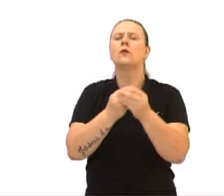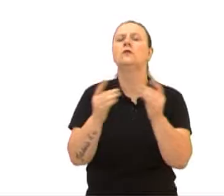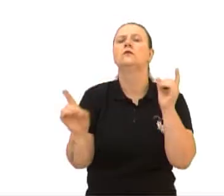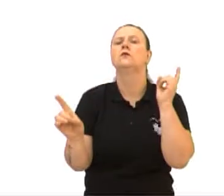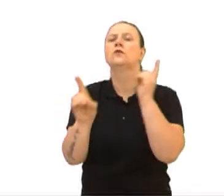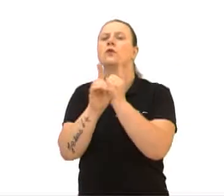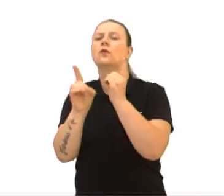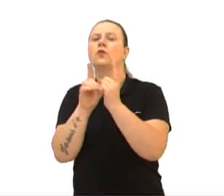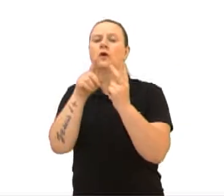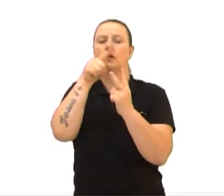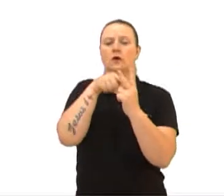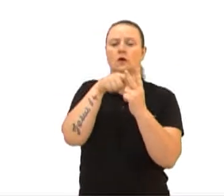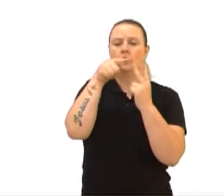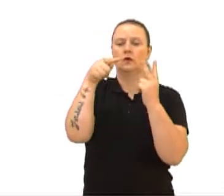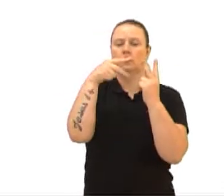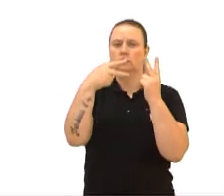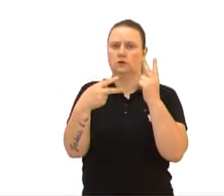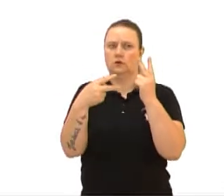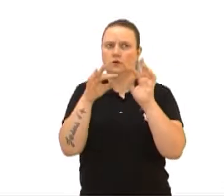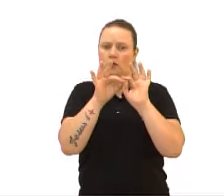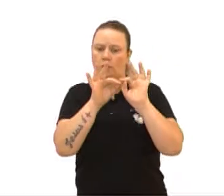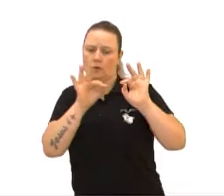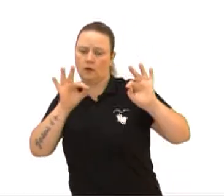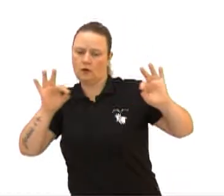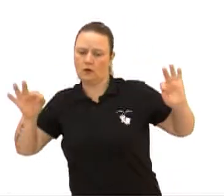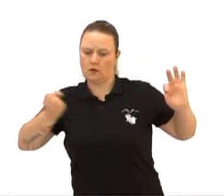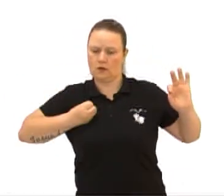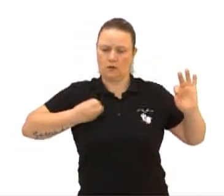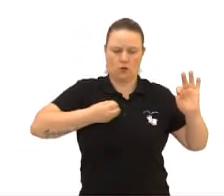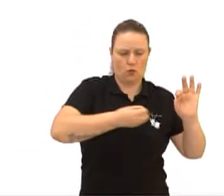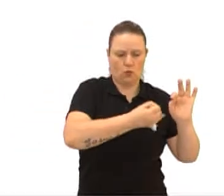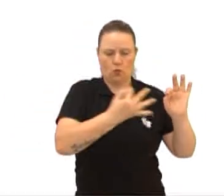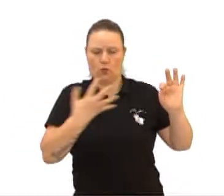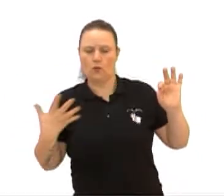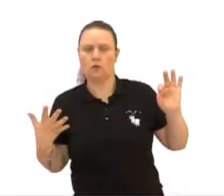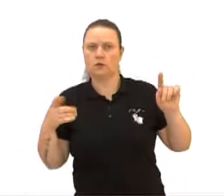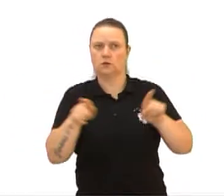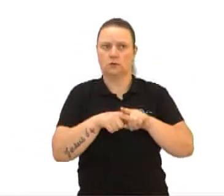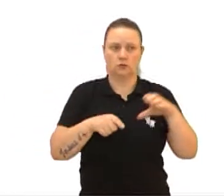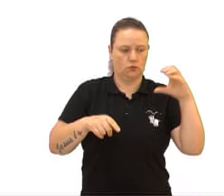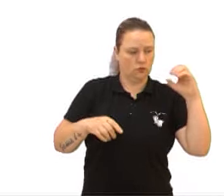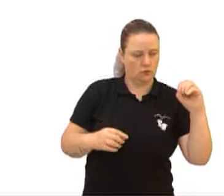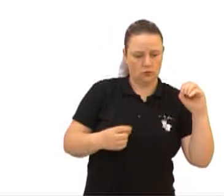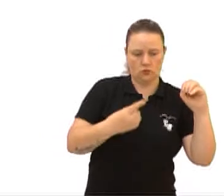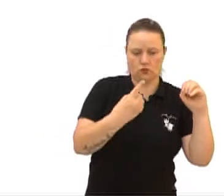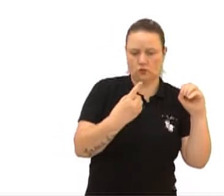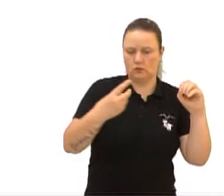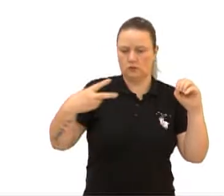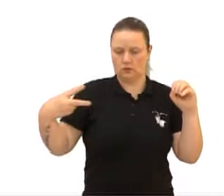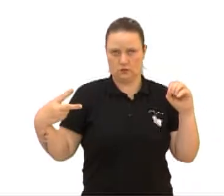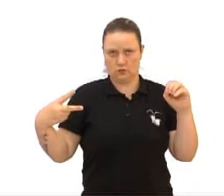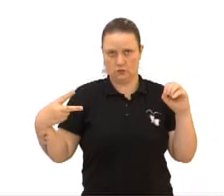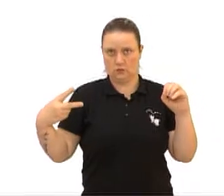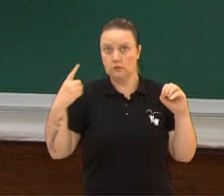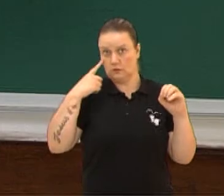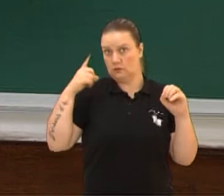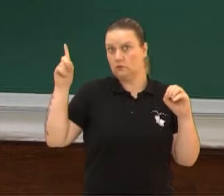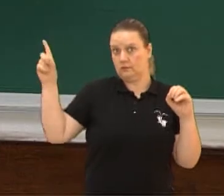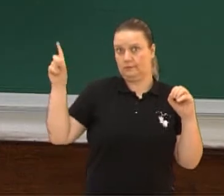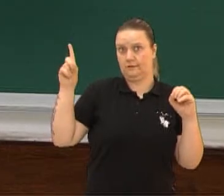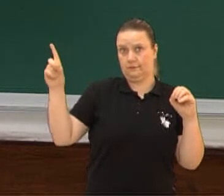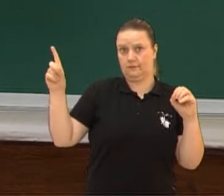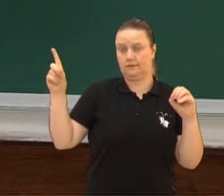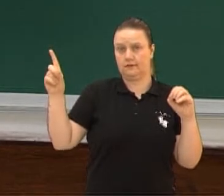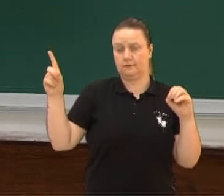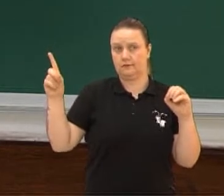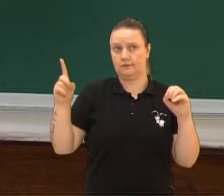2 em uma reta numérica? Então, observe aqui a reta, né? Eu tenho o meu ponto 0, 1 e 2, tá? Olha aqui